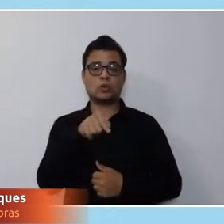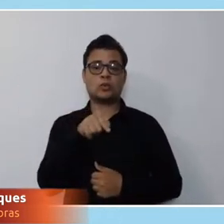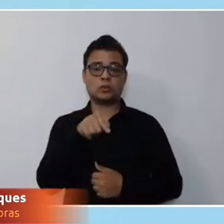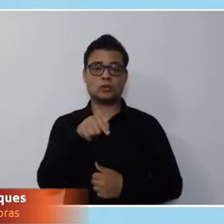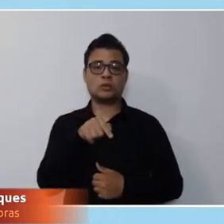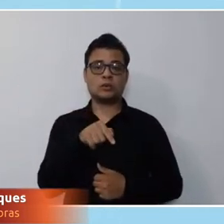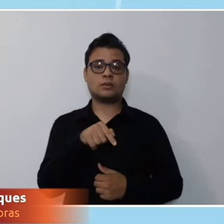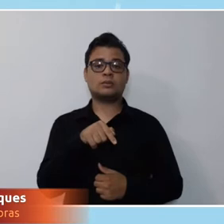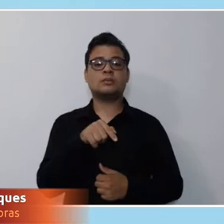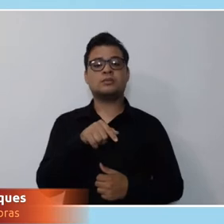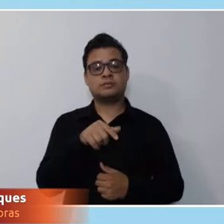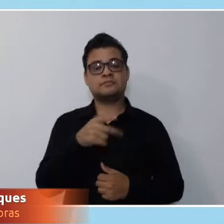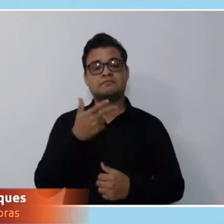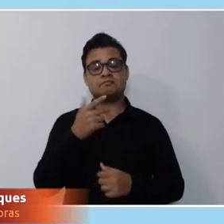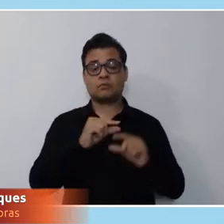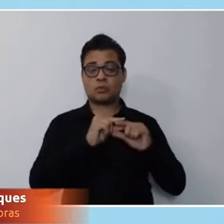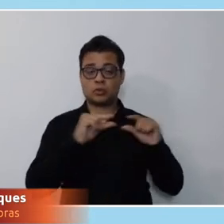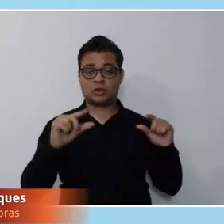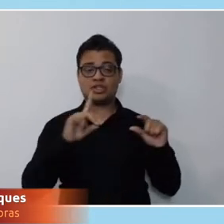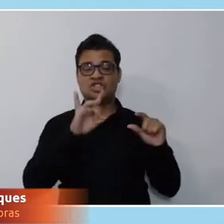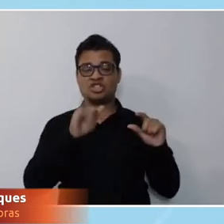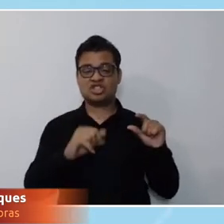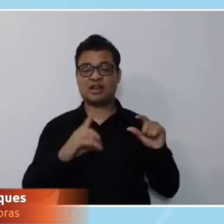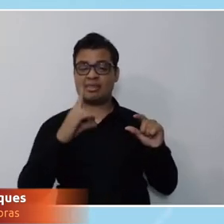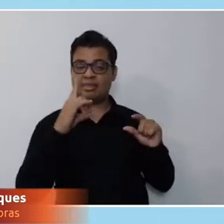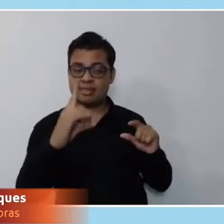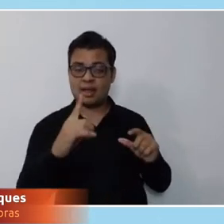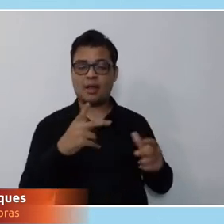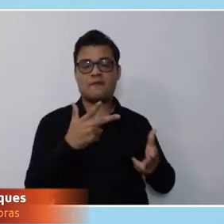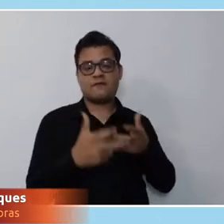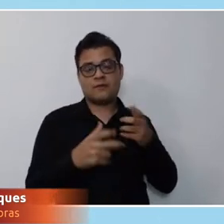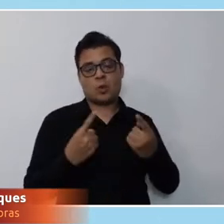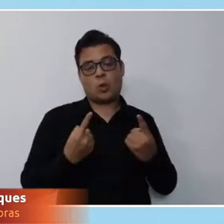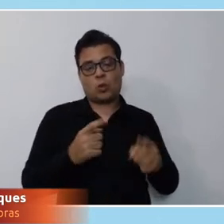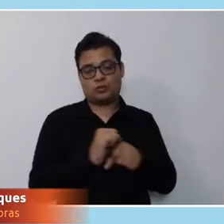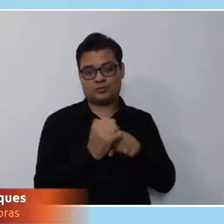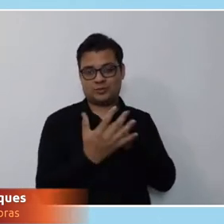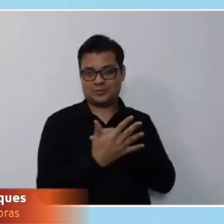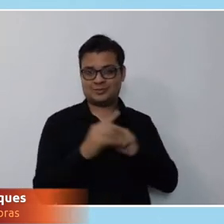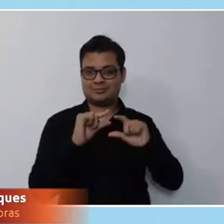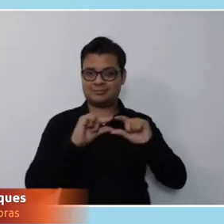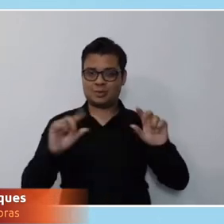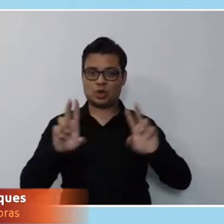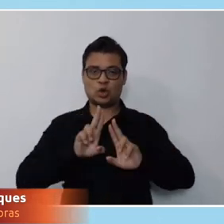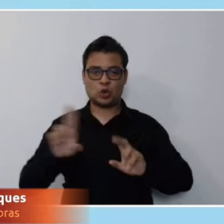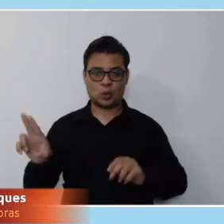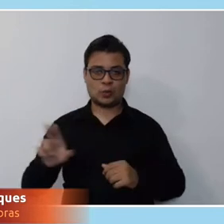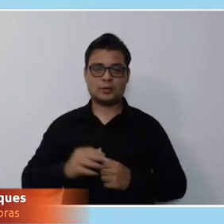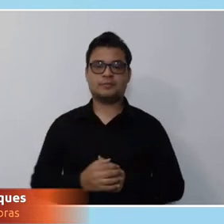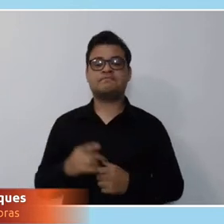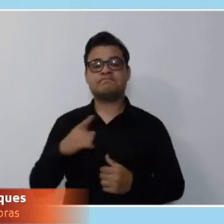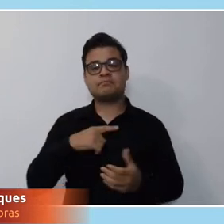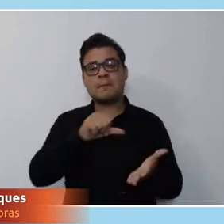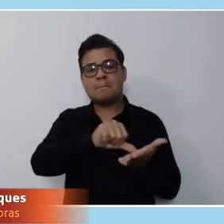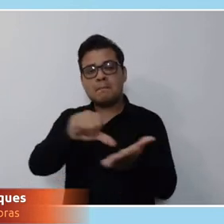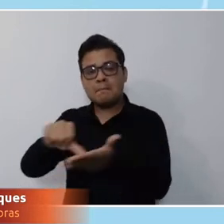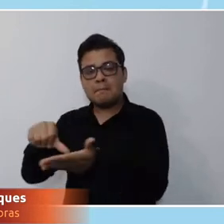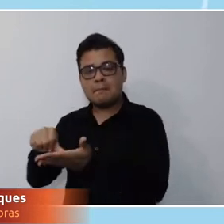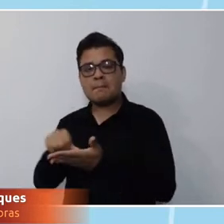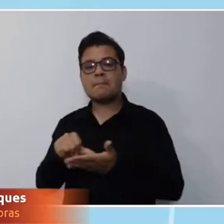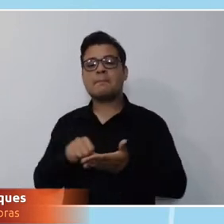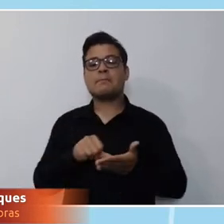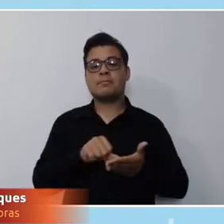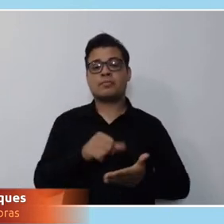D, de vacinação contra a Covid-19. São 42 pontos de vacinação espalhados